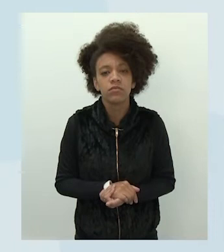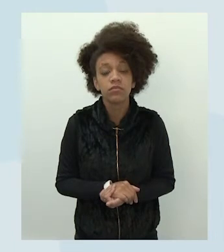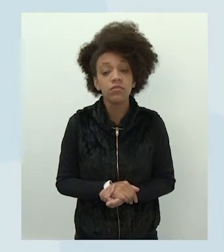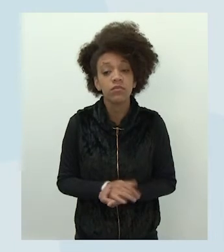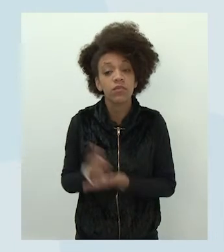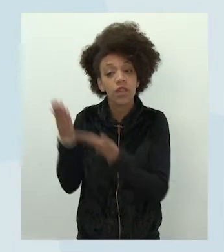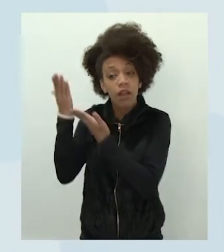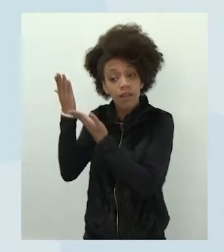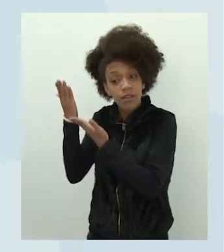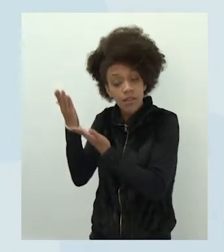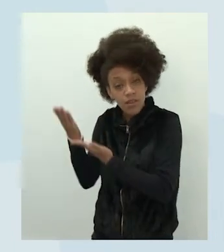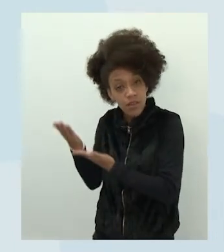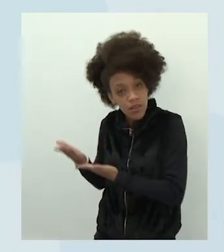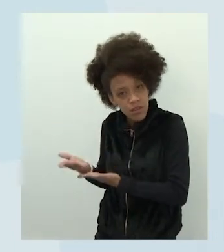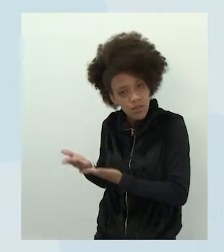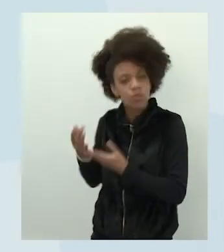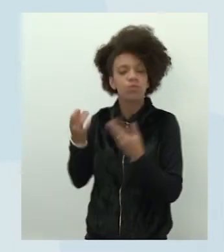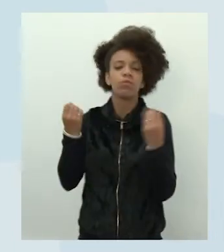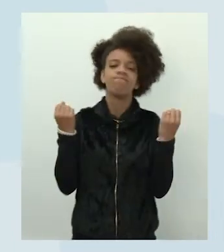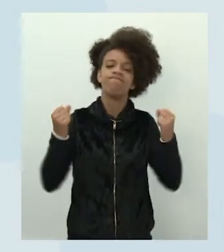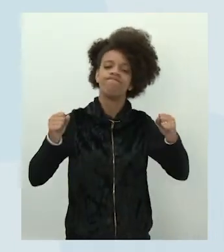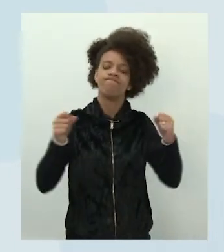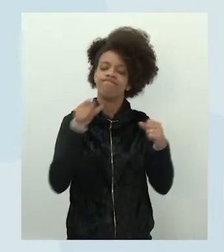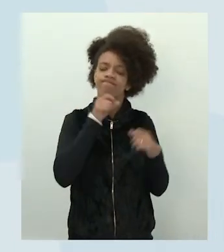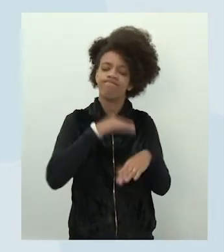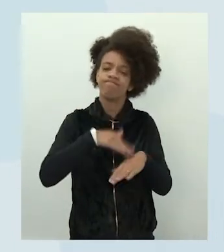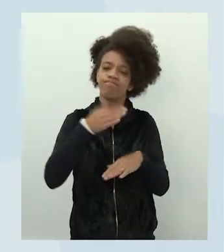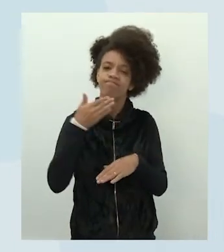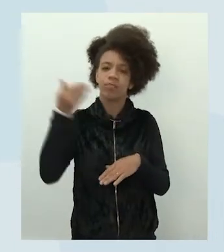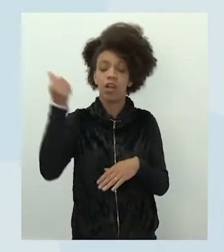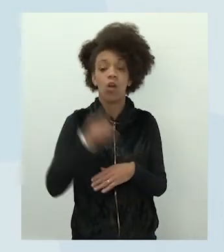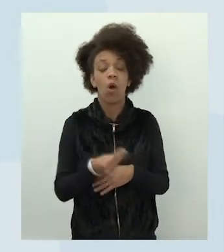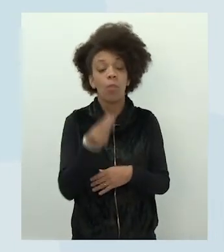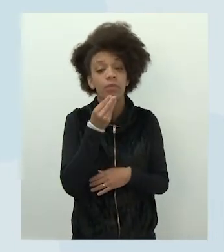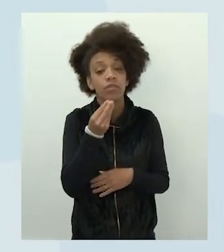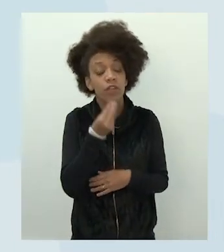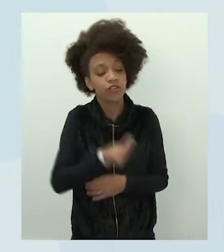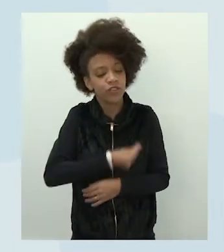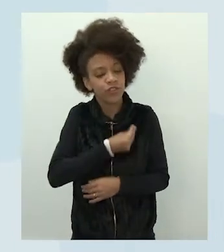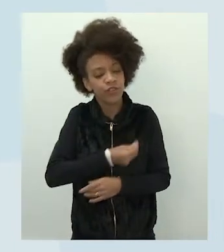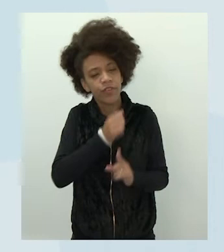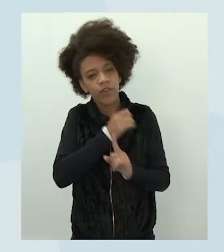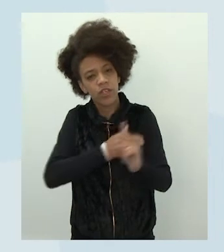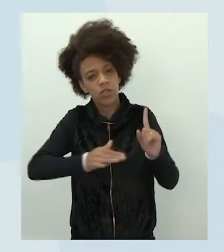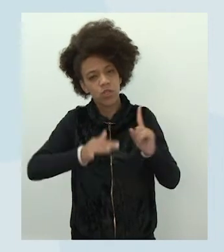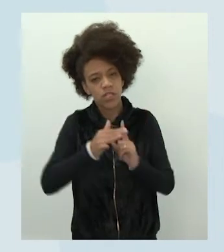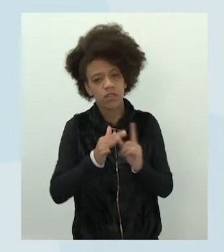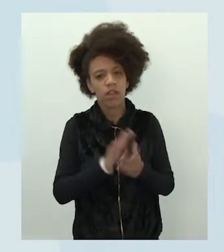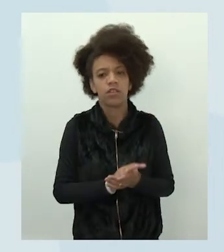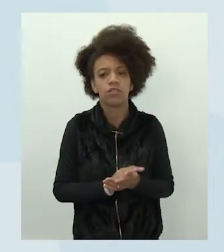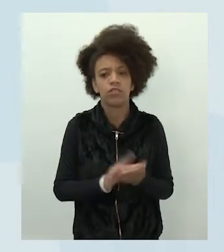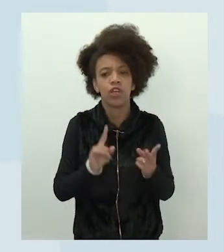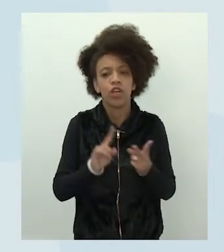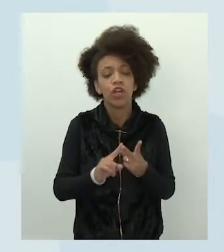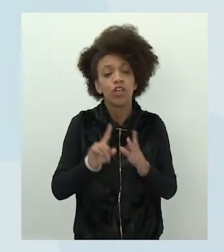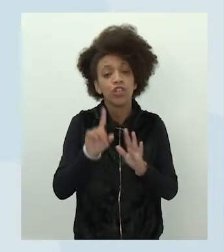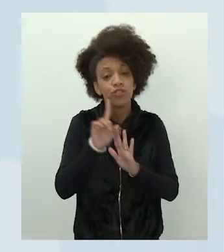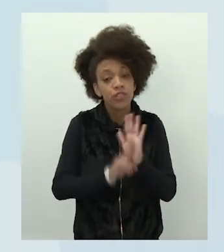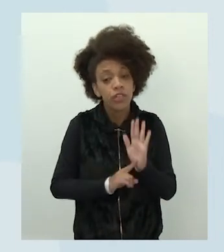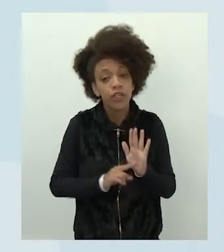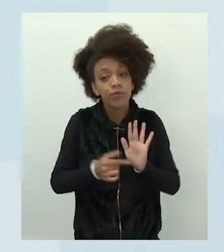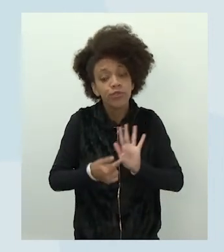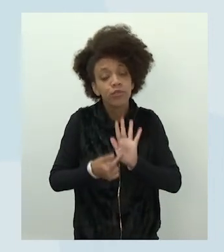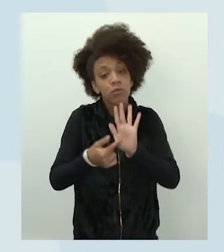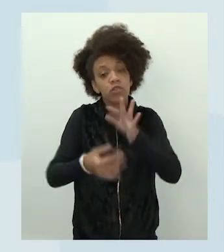Isso é o envelhecimento ativo. Oportunidade de conviver em sociedade, direito de